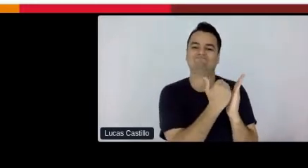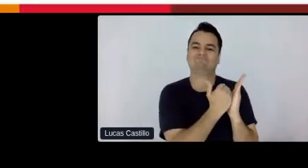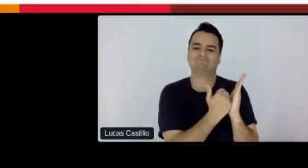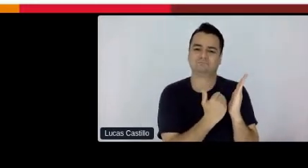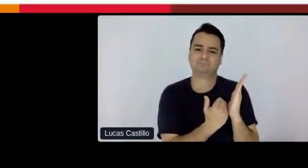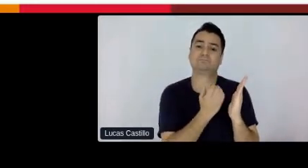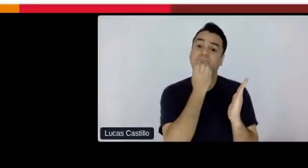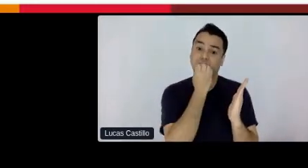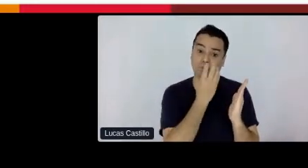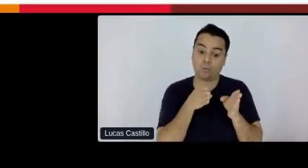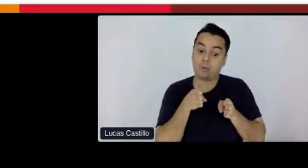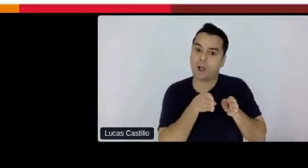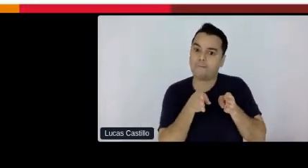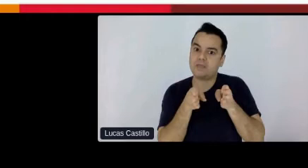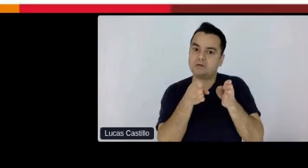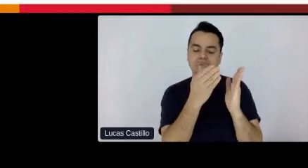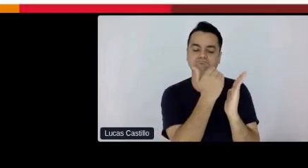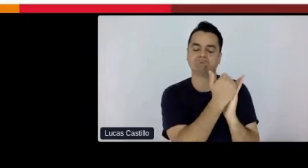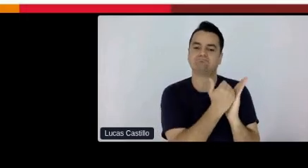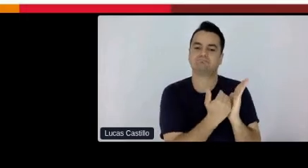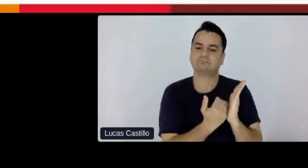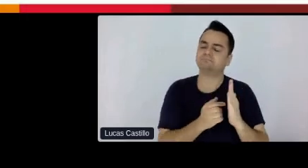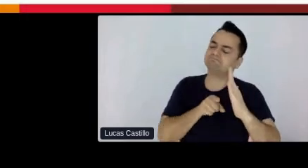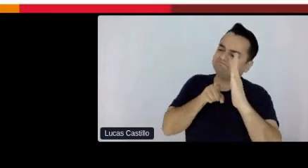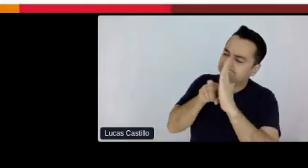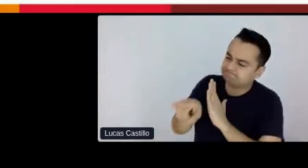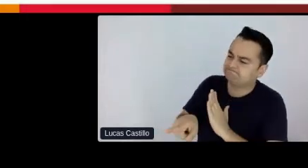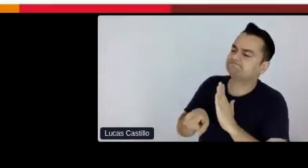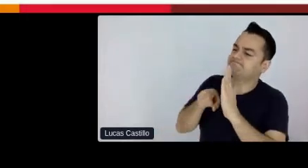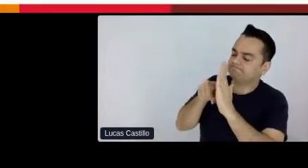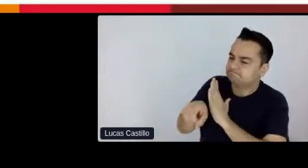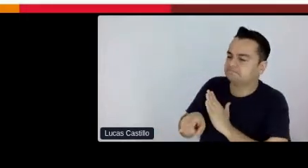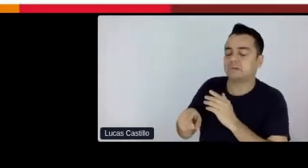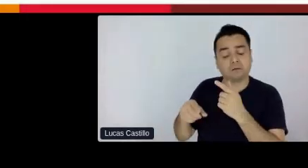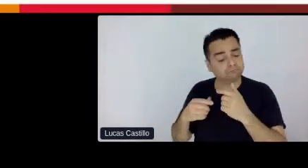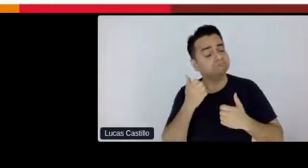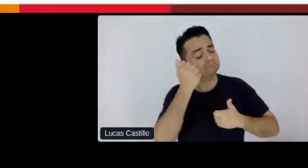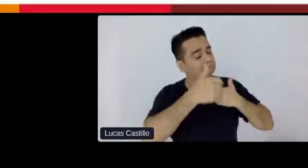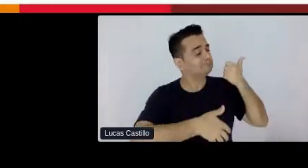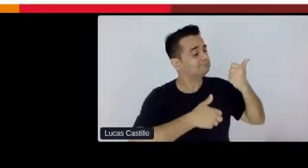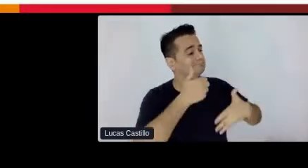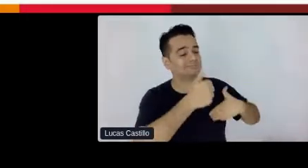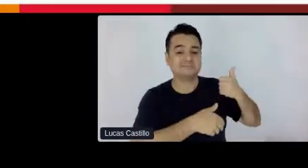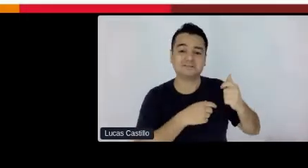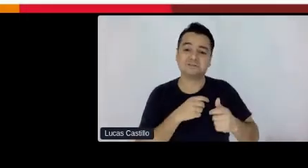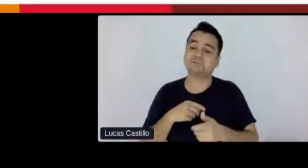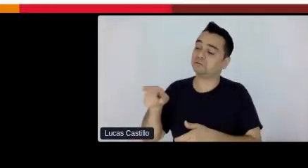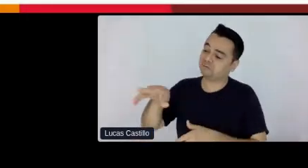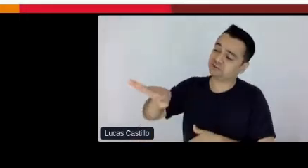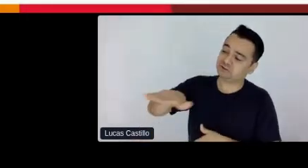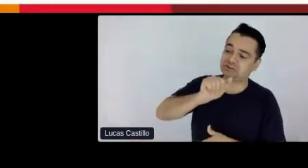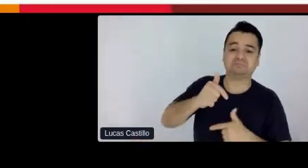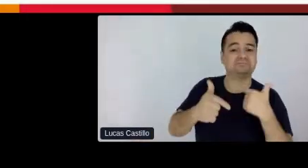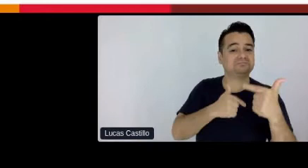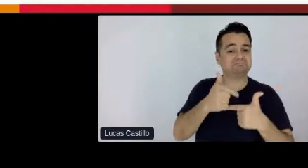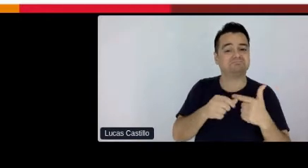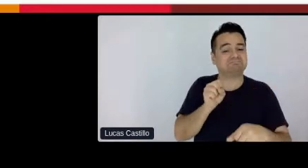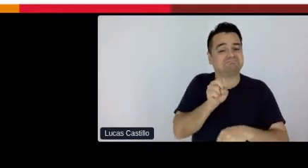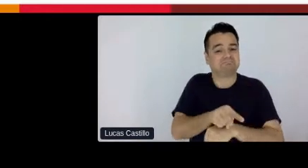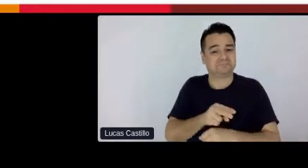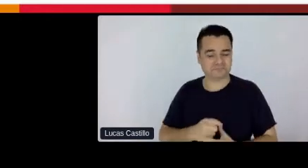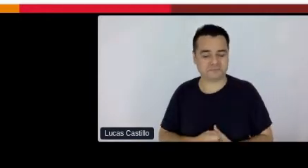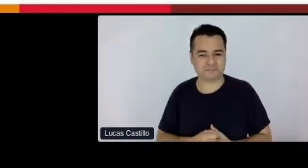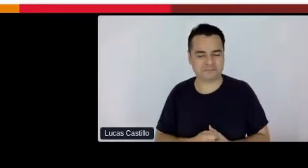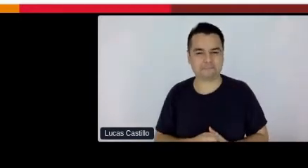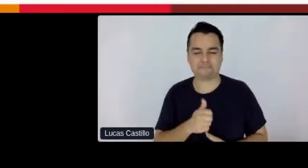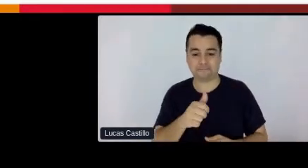um roteiro para você não cair em pergunta que não cabe durante uma entrevista. Ponto 5.